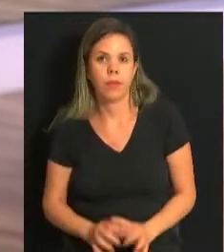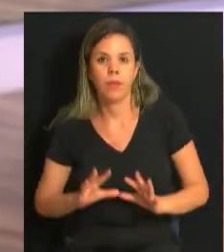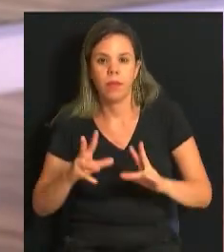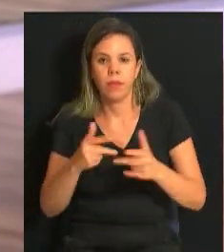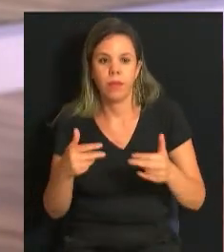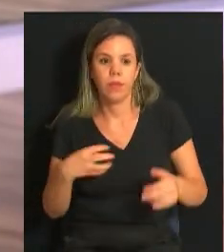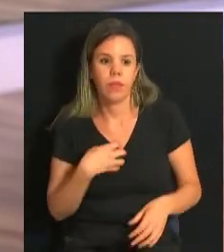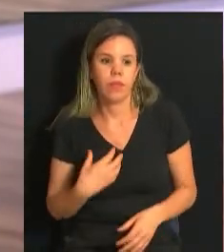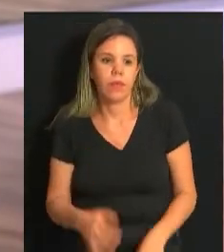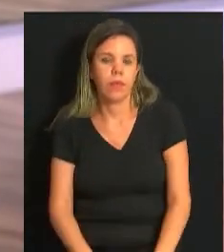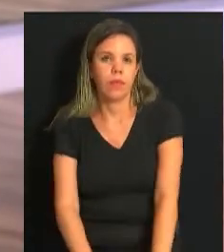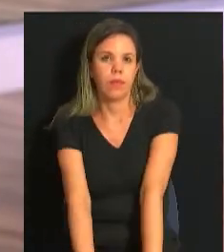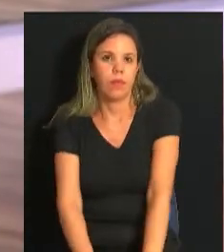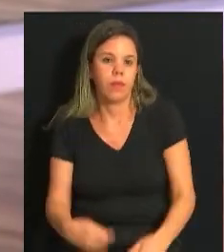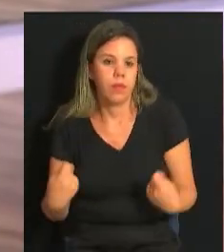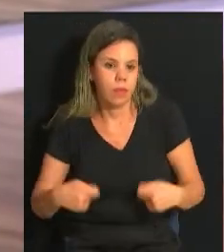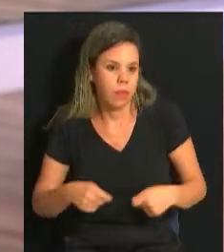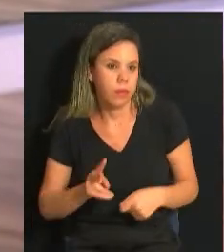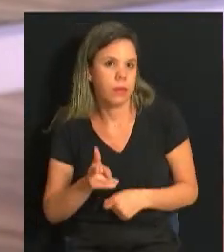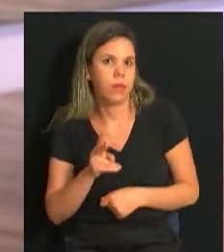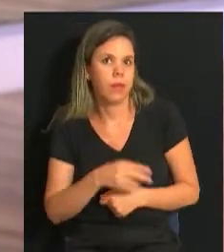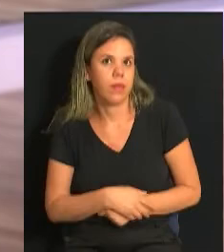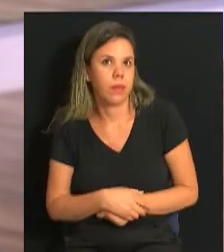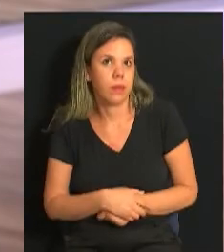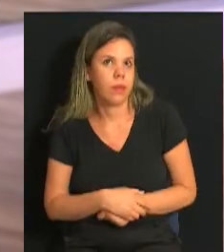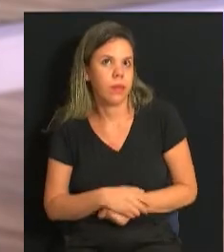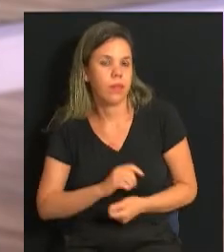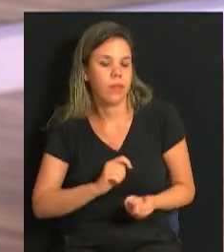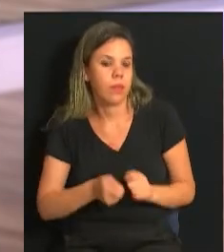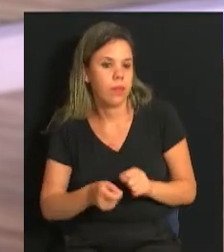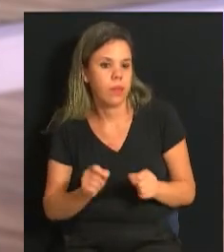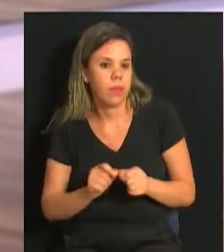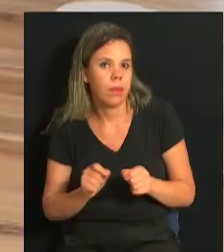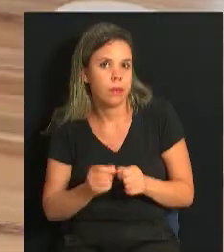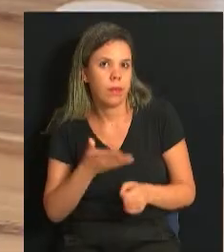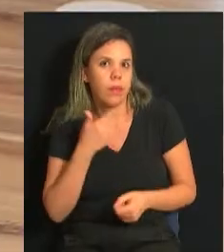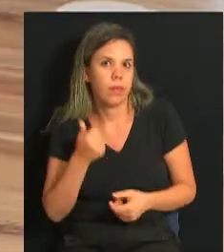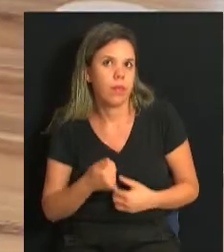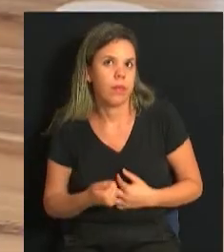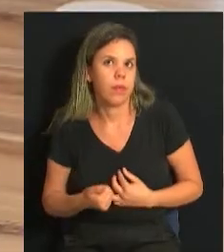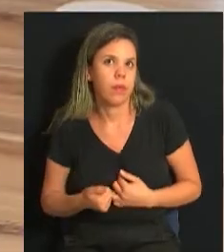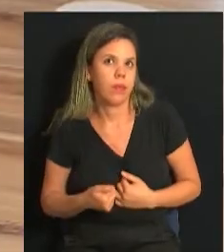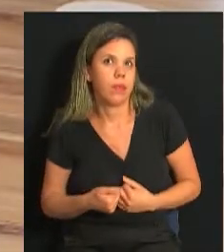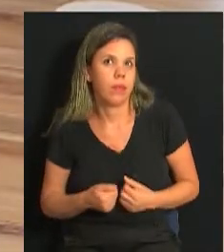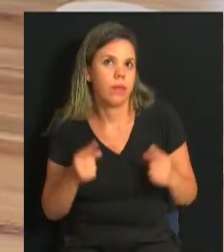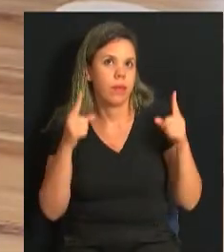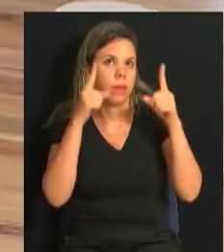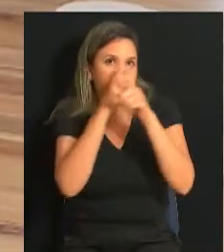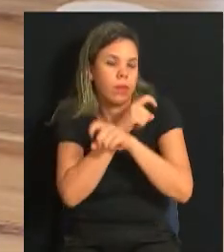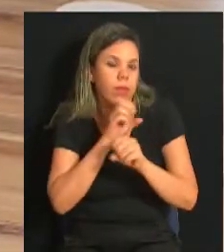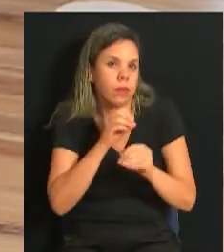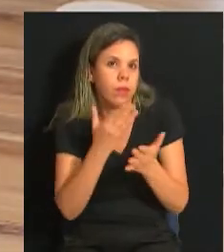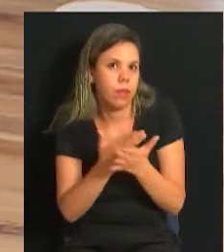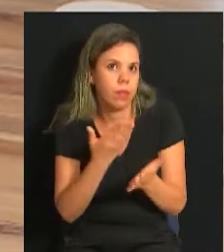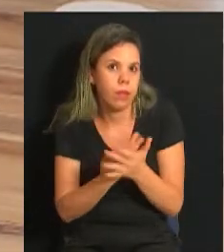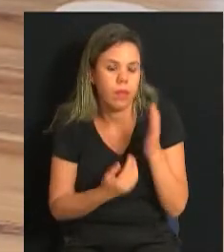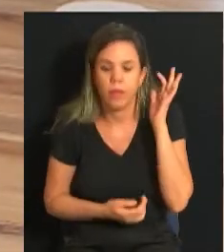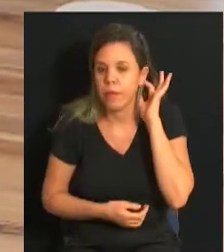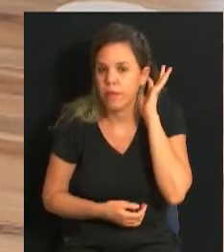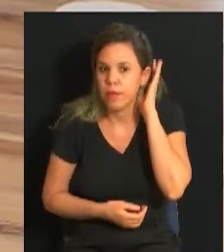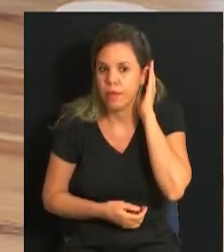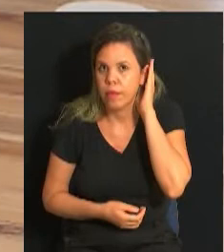de todo tipo né precisa para sempre vai fazer Nossa melhor ele é difícil e